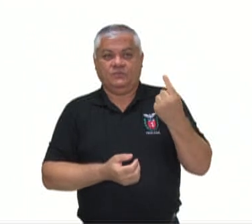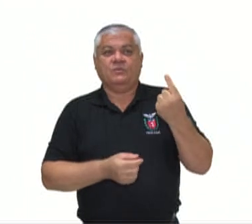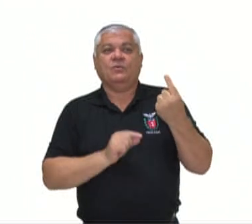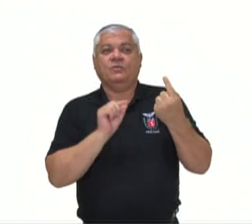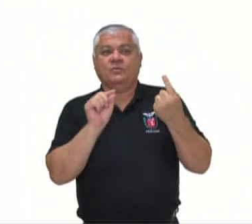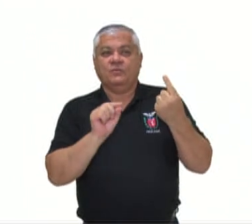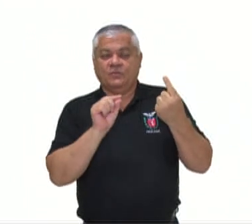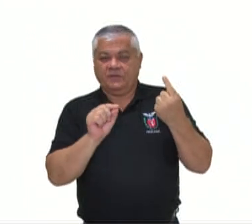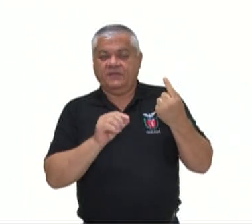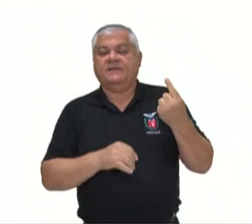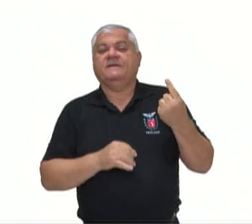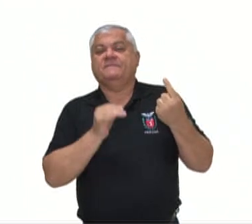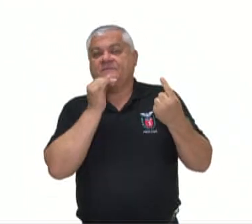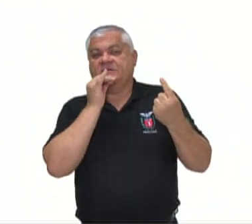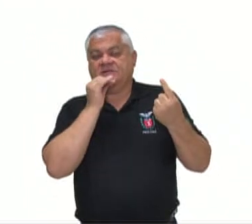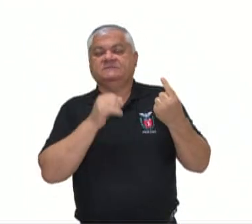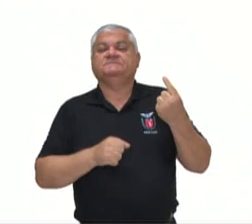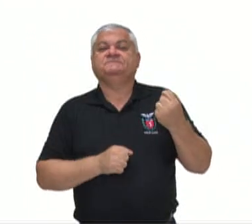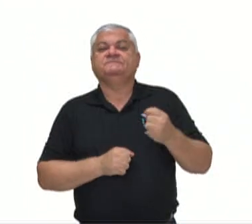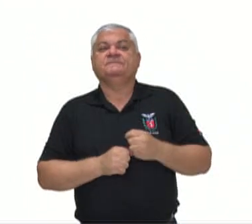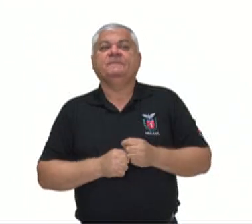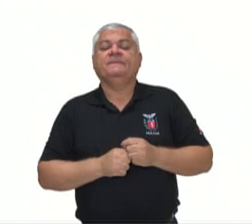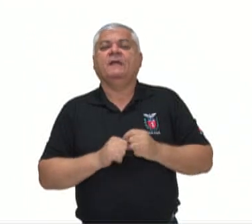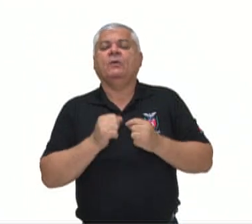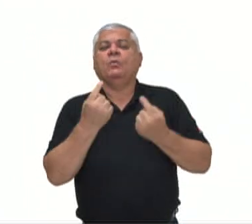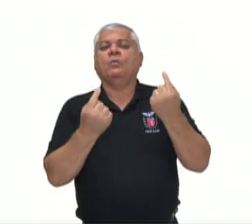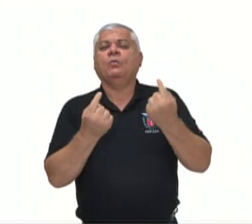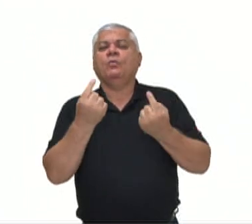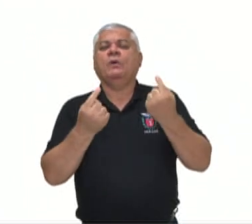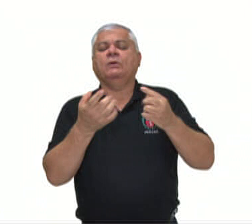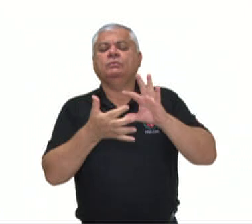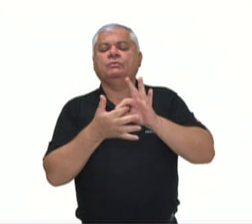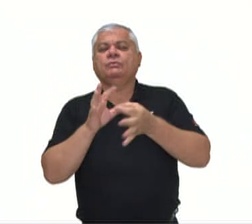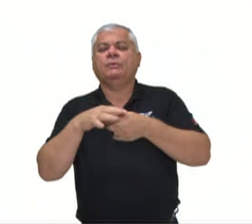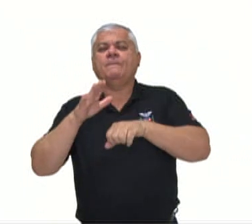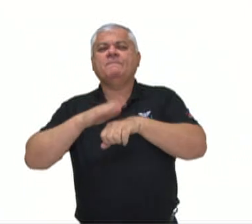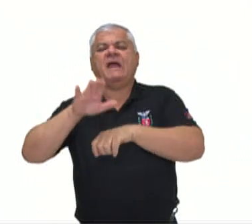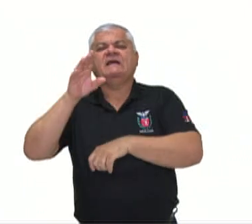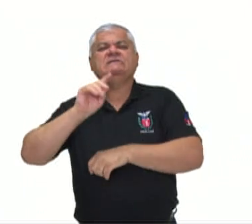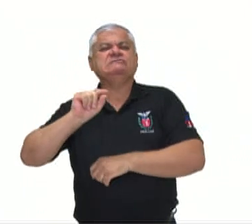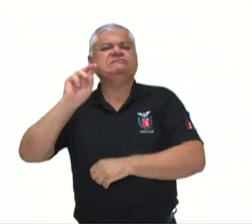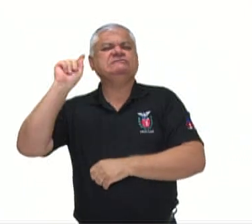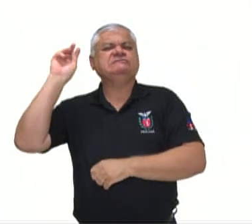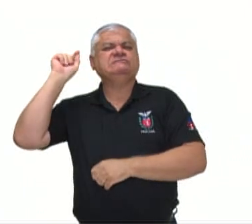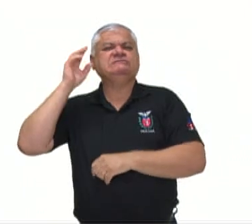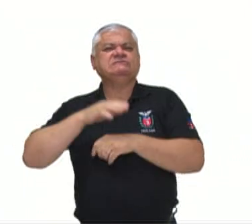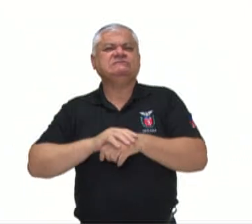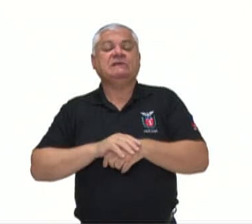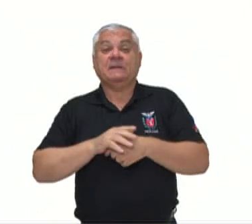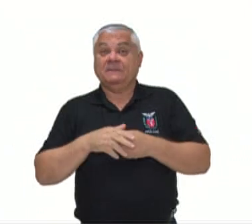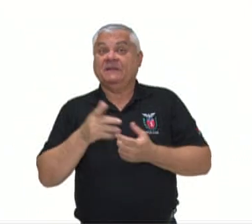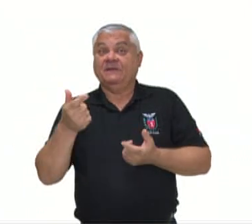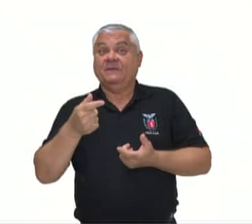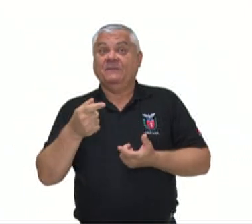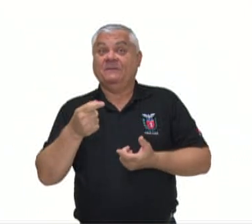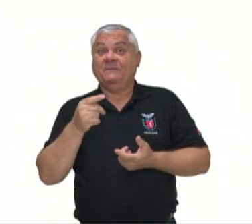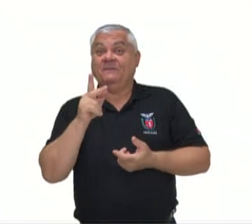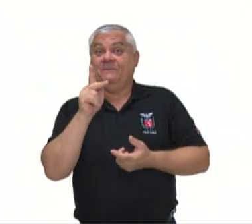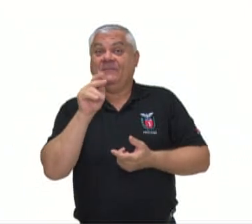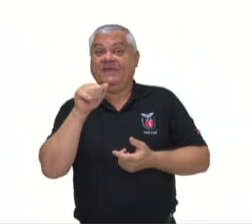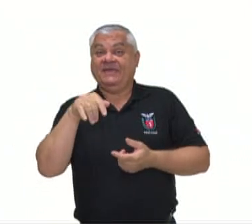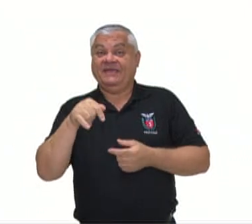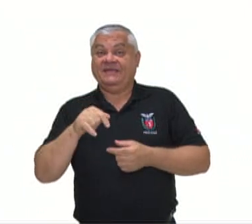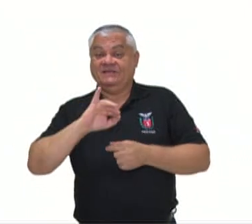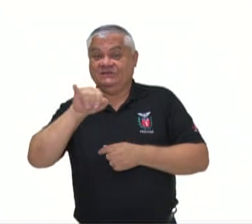one in London or the one in Sydney? Qual dos jogos foram mais antigos que aconteceram antes de Pequim? In London or